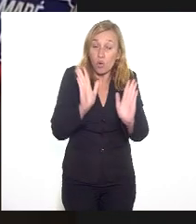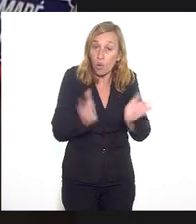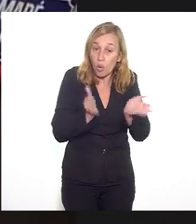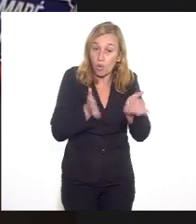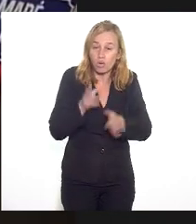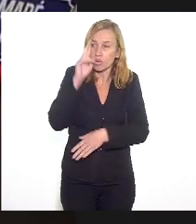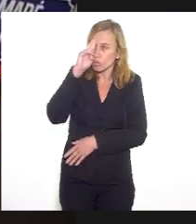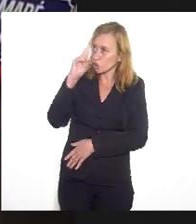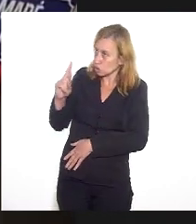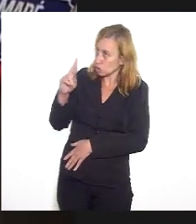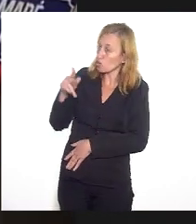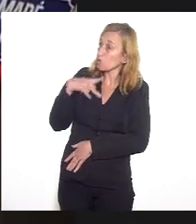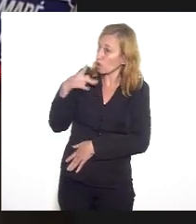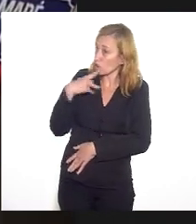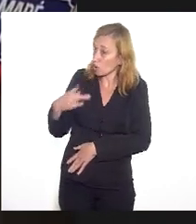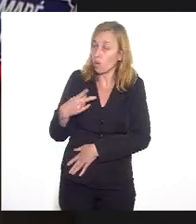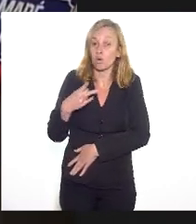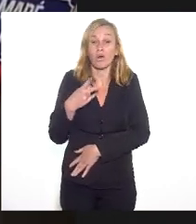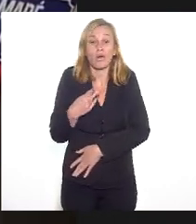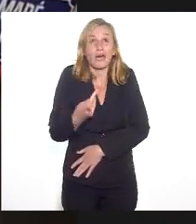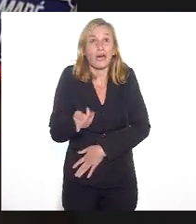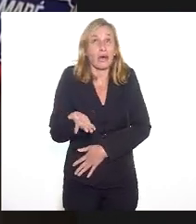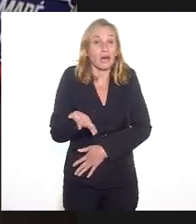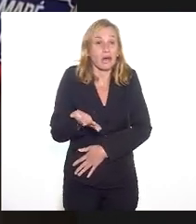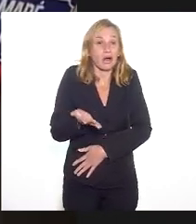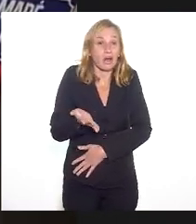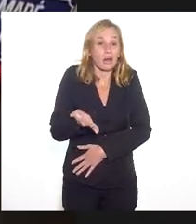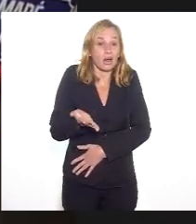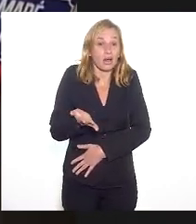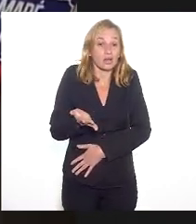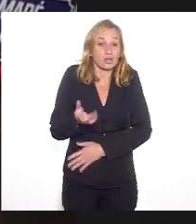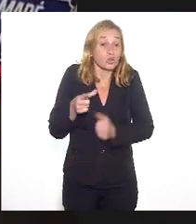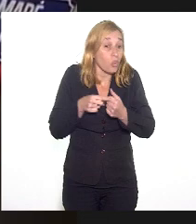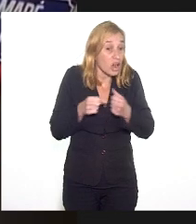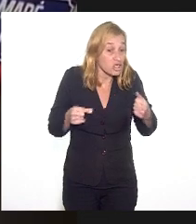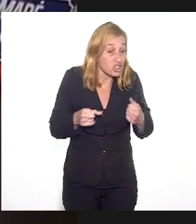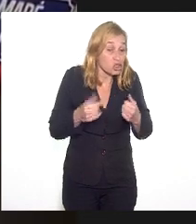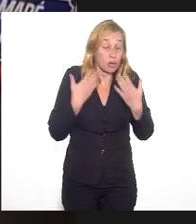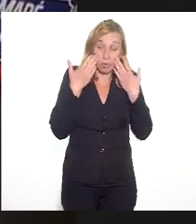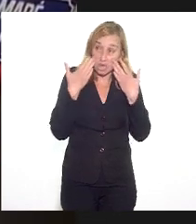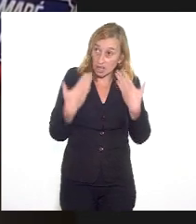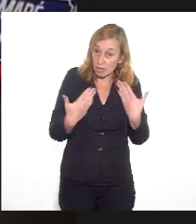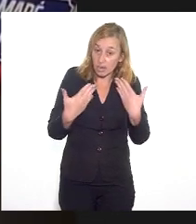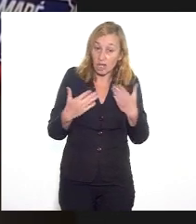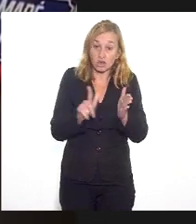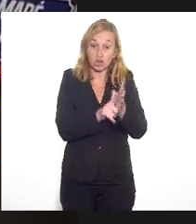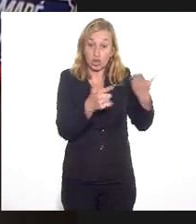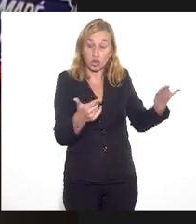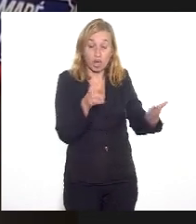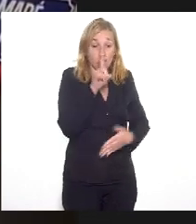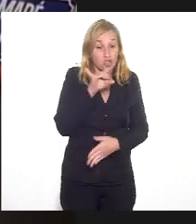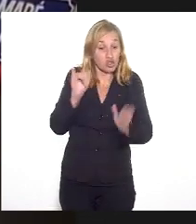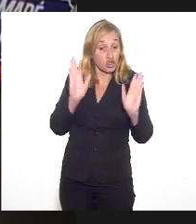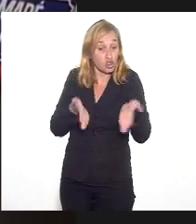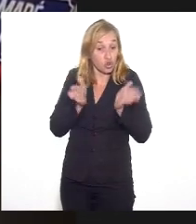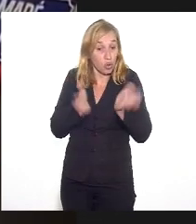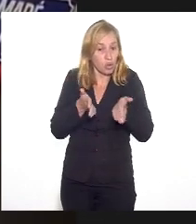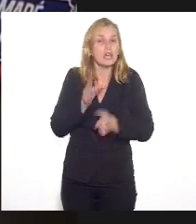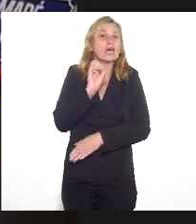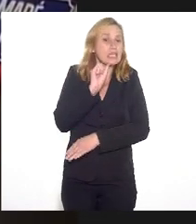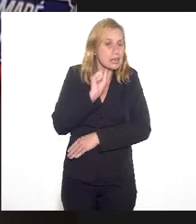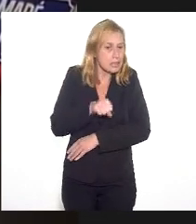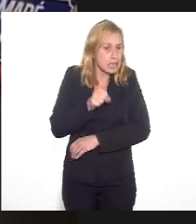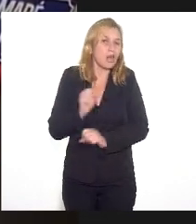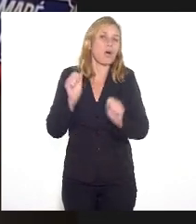senhor ressaltou, inclusive, no artigo apresentado no jornal O Dia de hoje, é sim